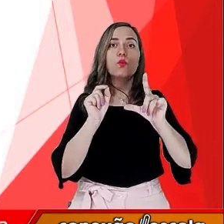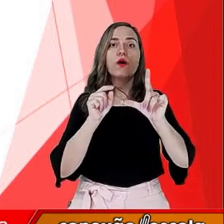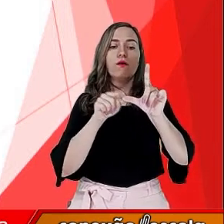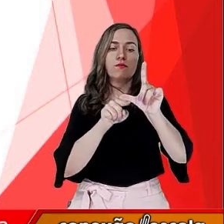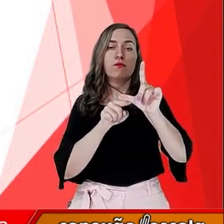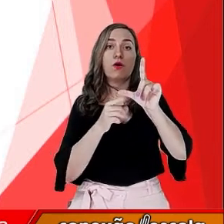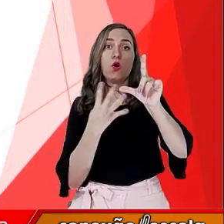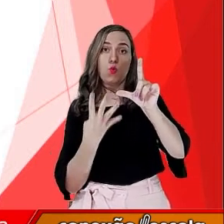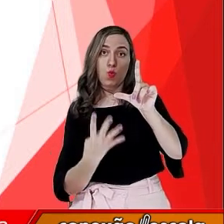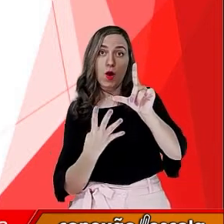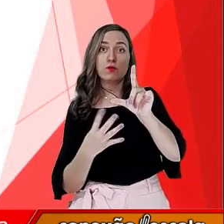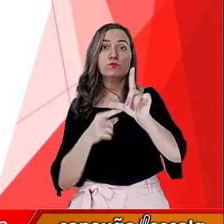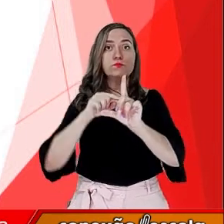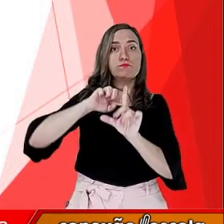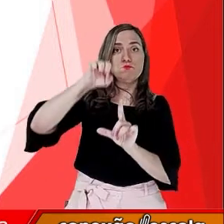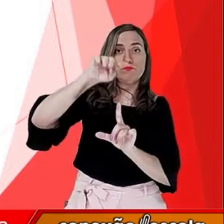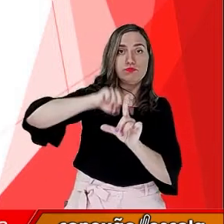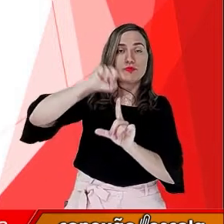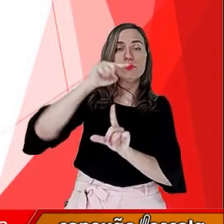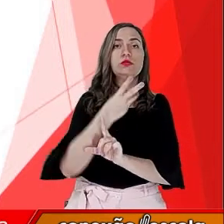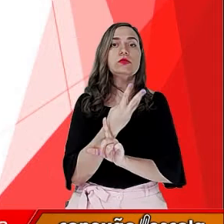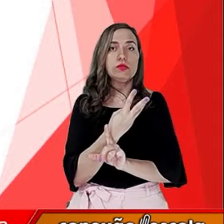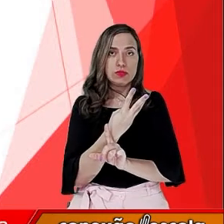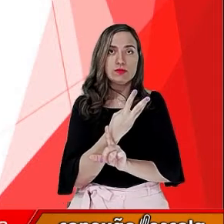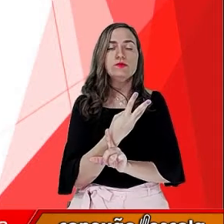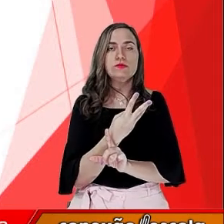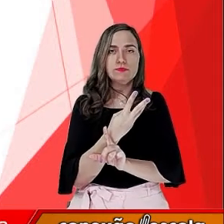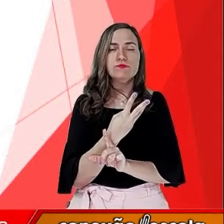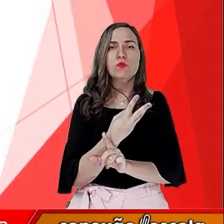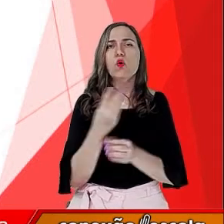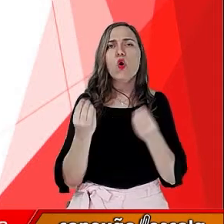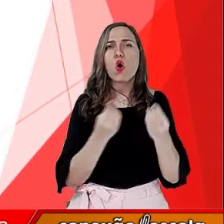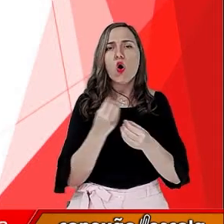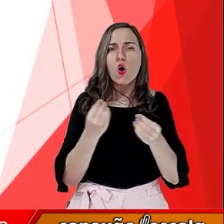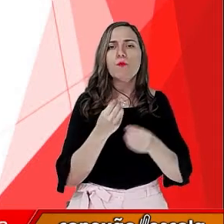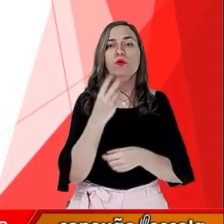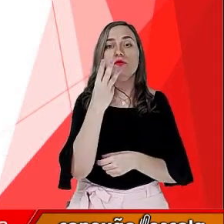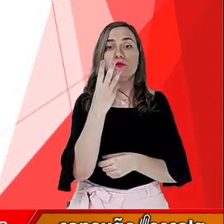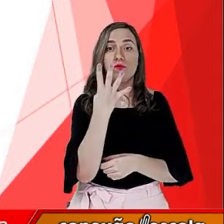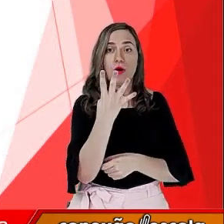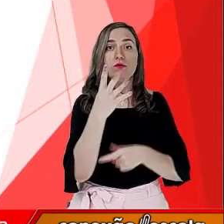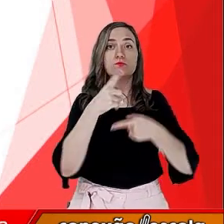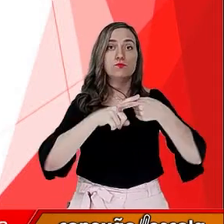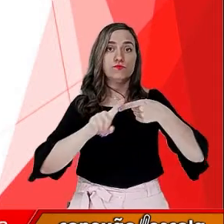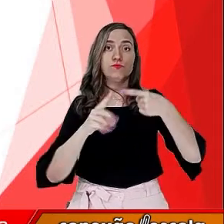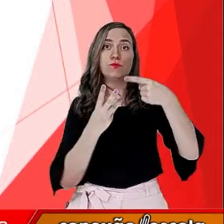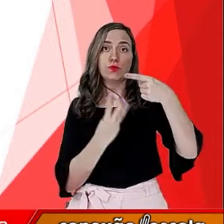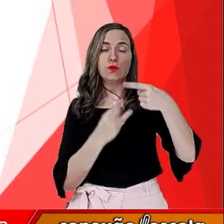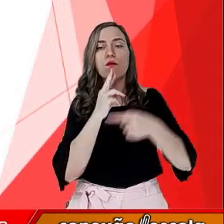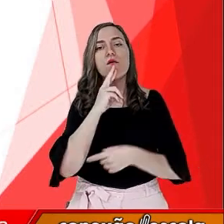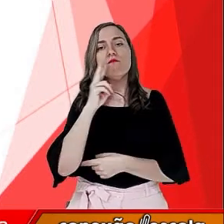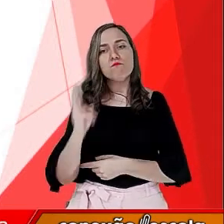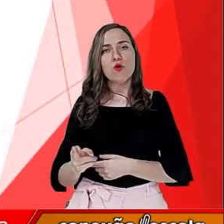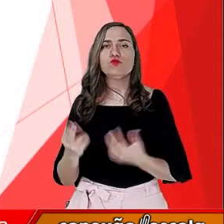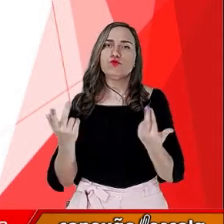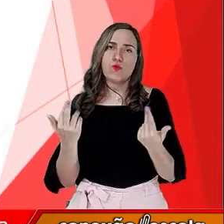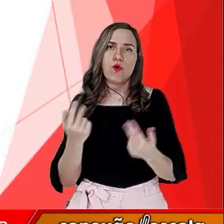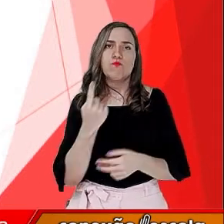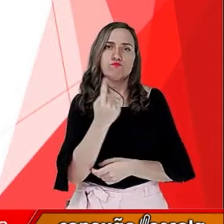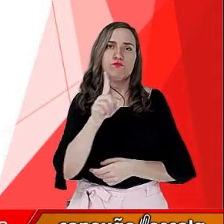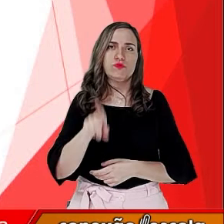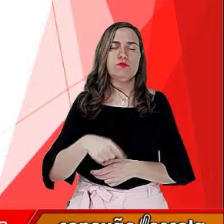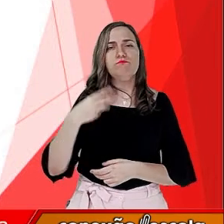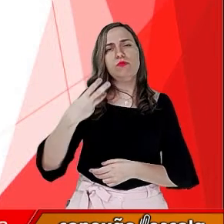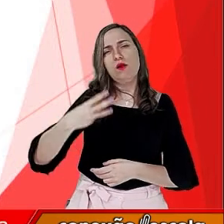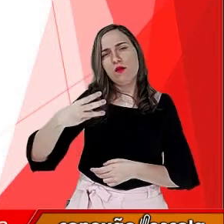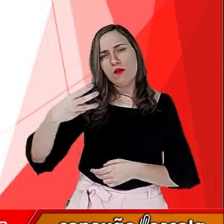e o cateto adjacente é 3. Então, 4 terços, que me gera a mesma dízima periódica. E se eu fizer